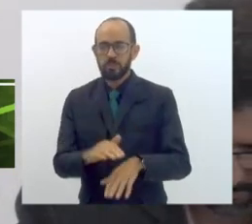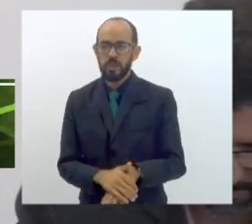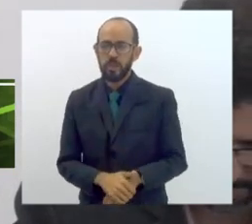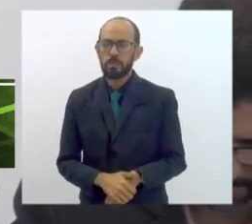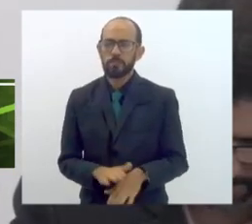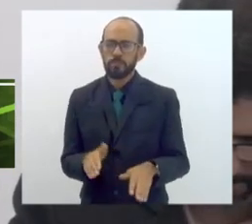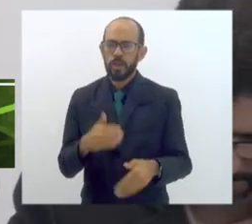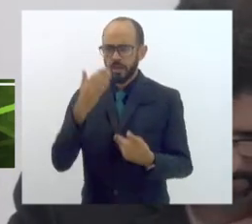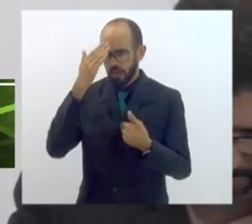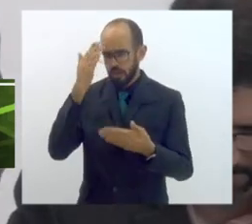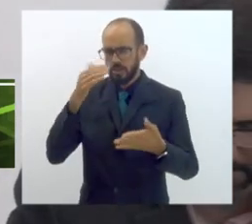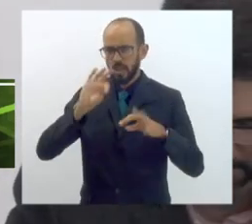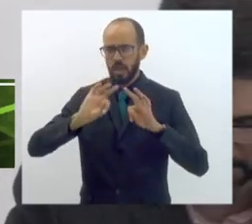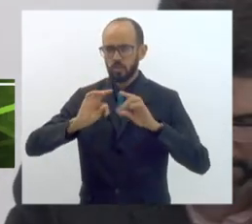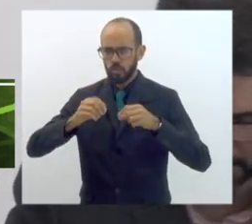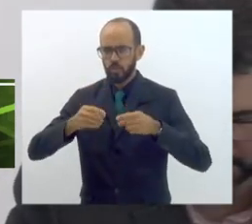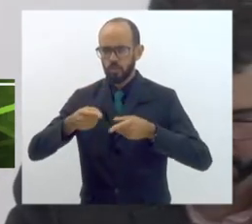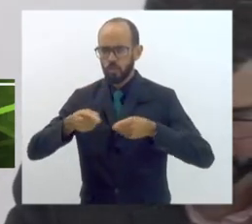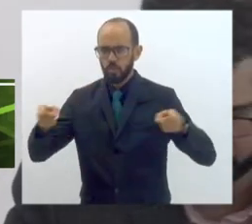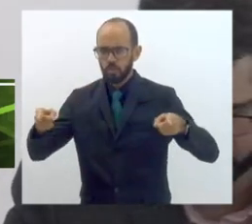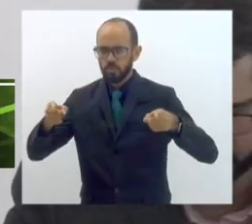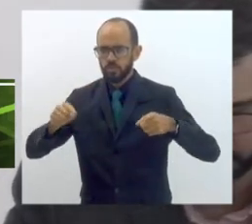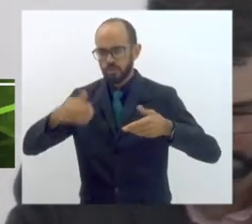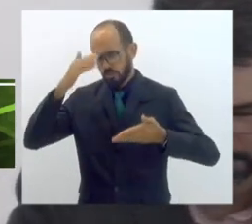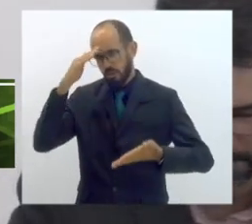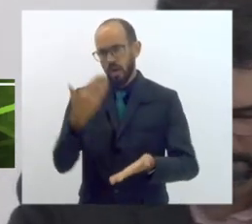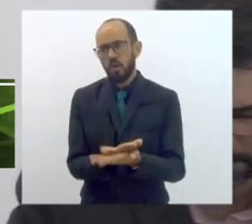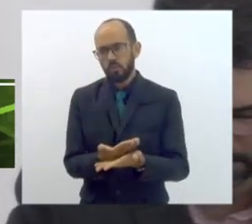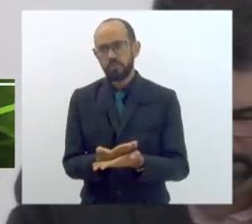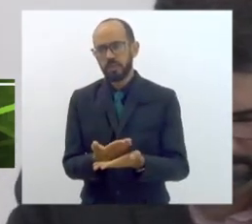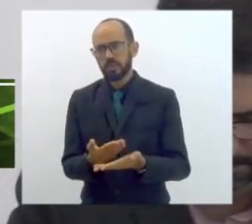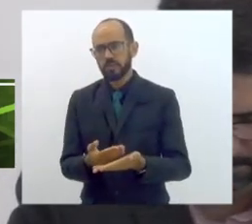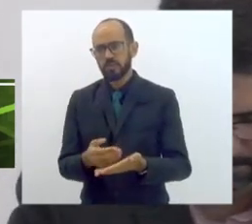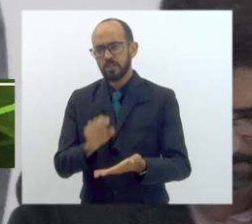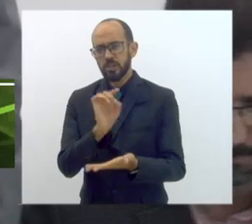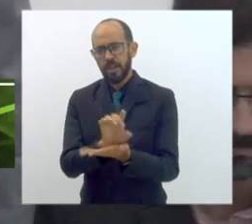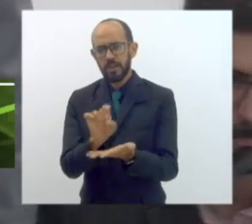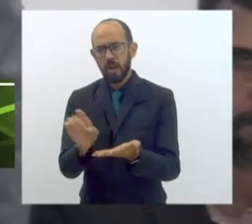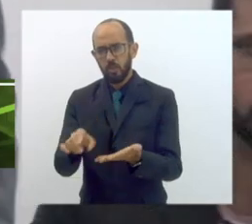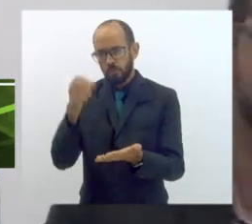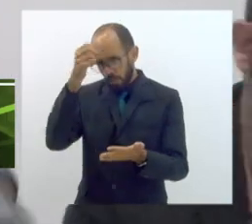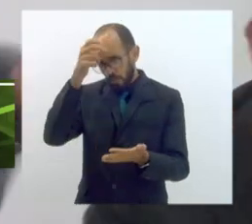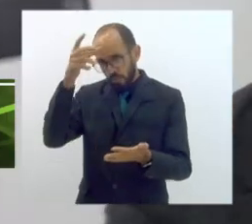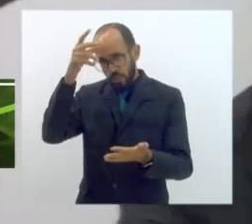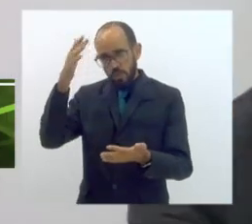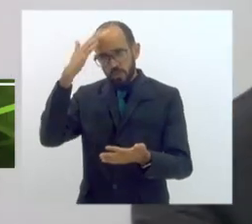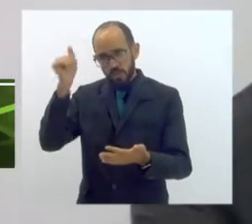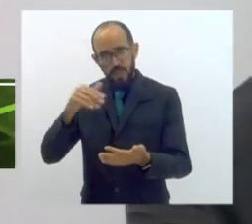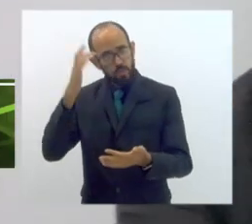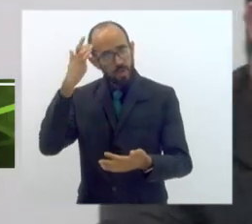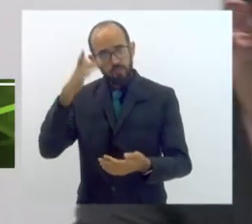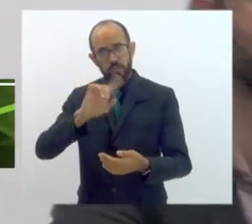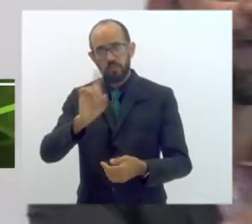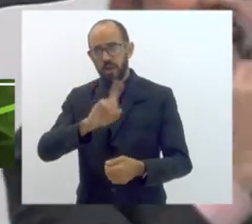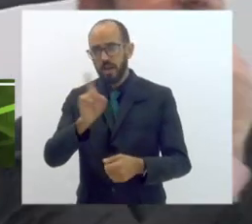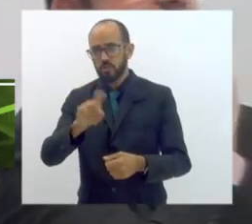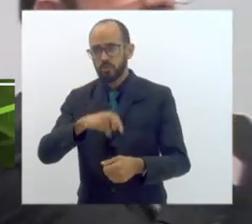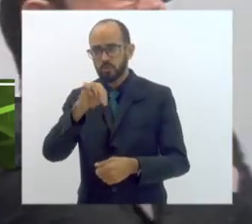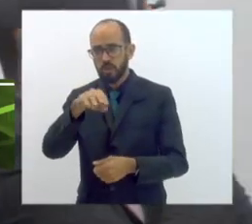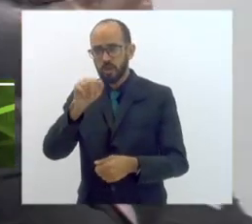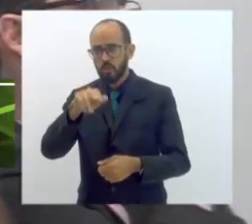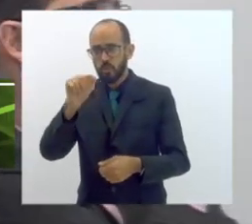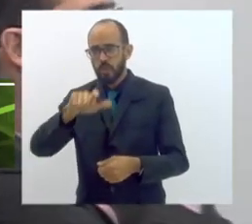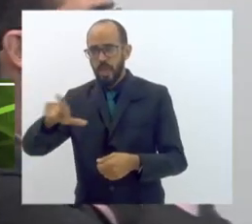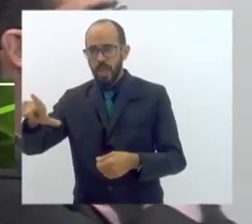quero agradecer, primeiro, a confiança dos prefeitos, que eu sei que não é fácil, a prefeita Manuela, um prazer a